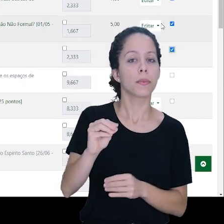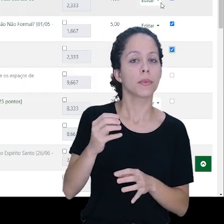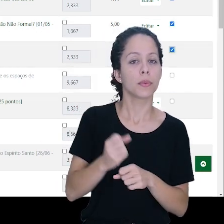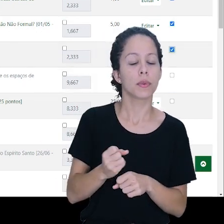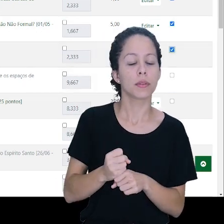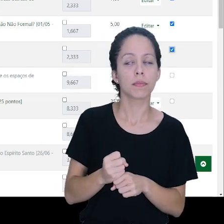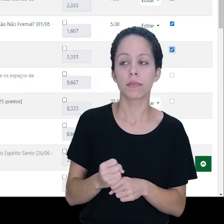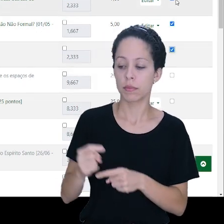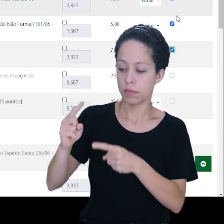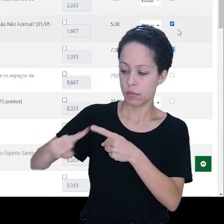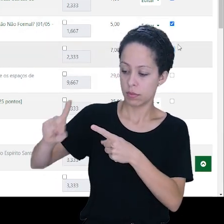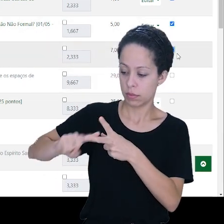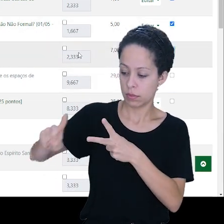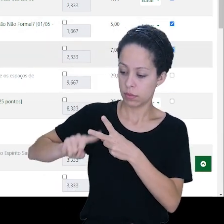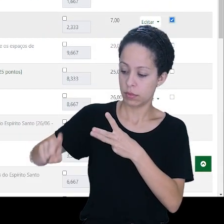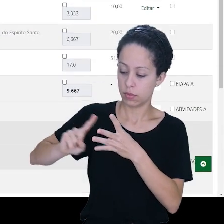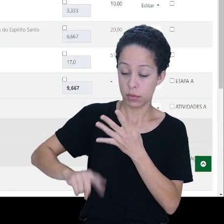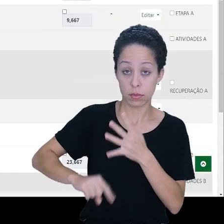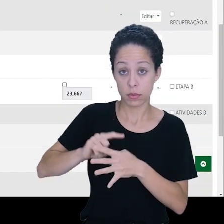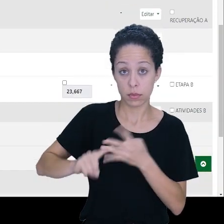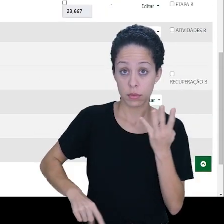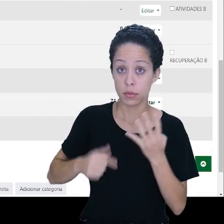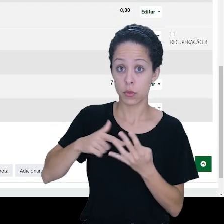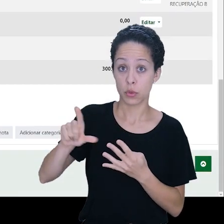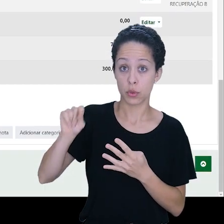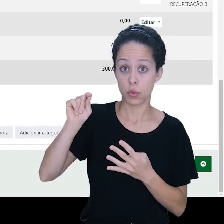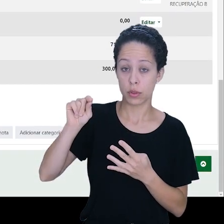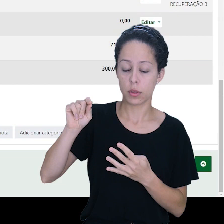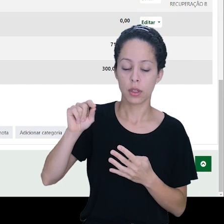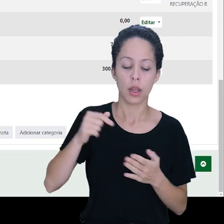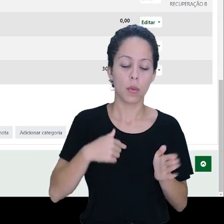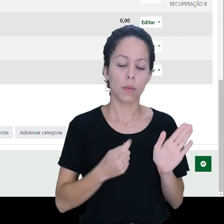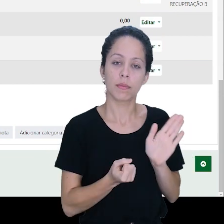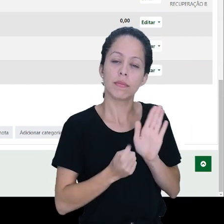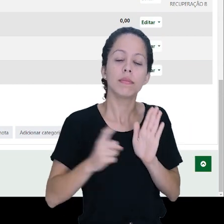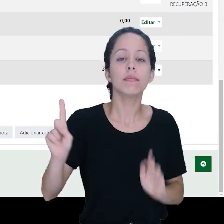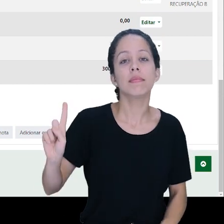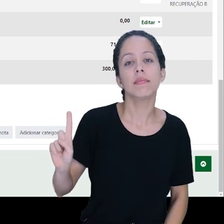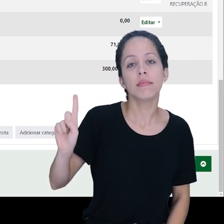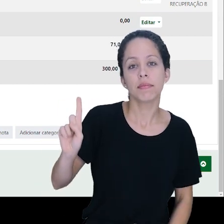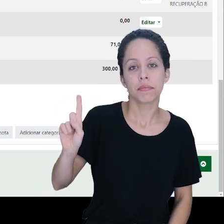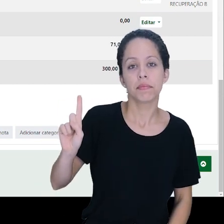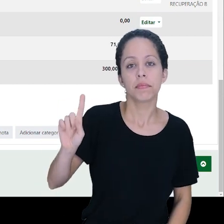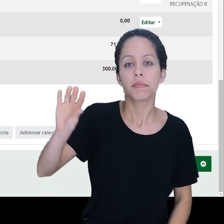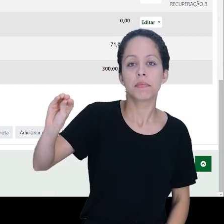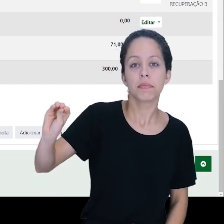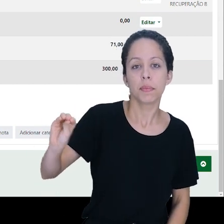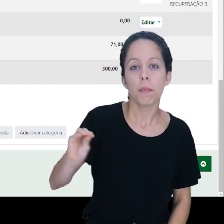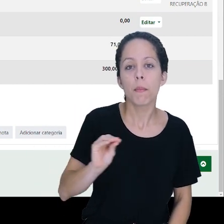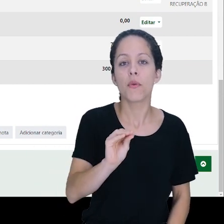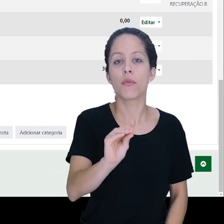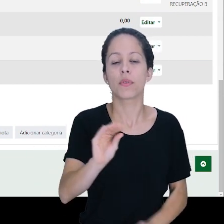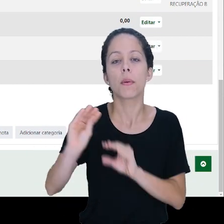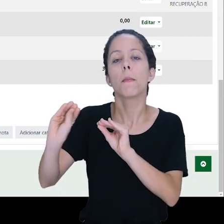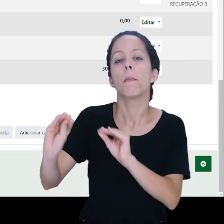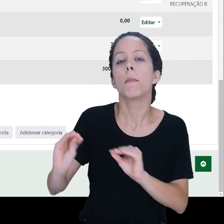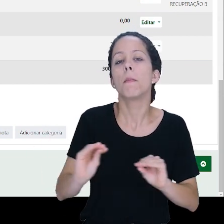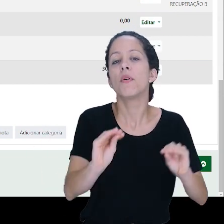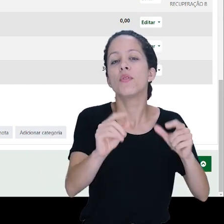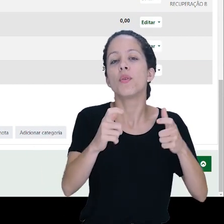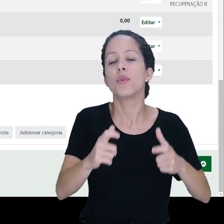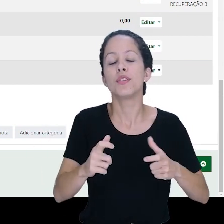nota com essas quatro que escolhidos que eu vou fazer vou descer aqui embaixo vem aqui ó mover itens selecionados para